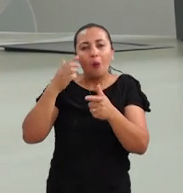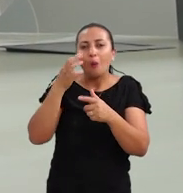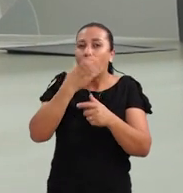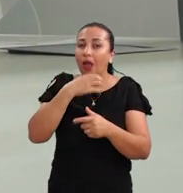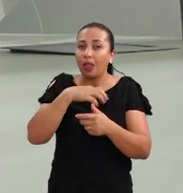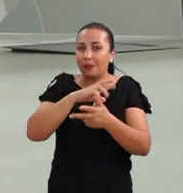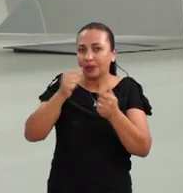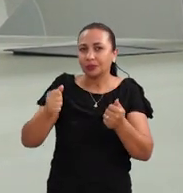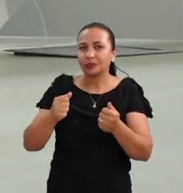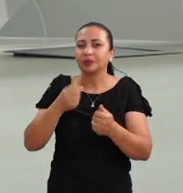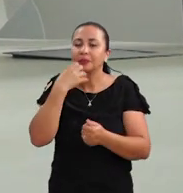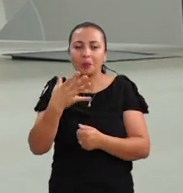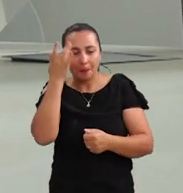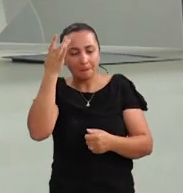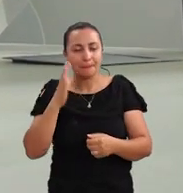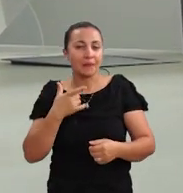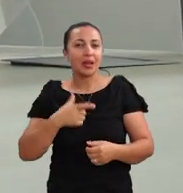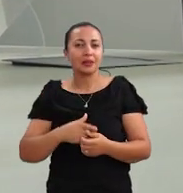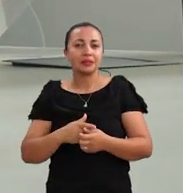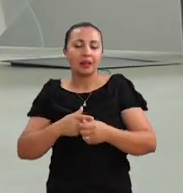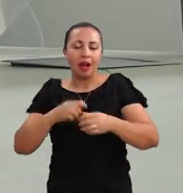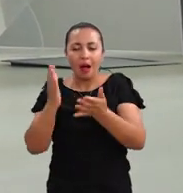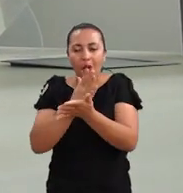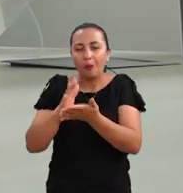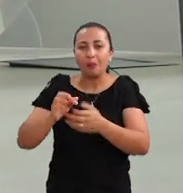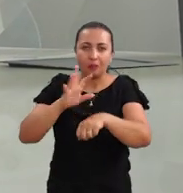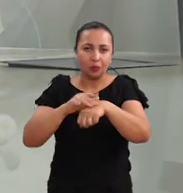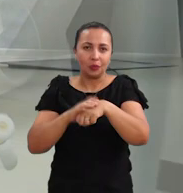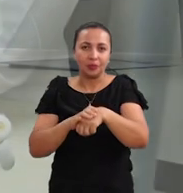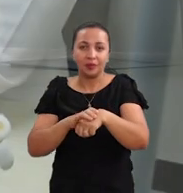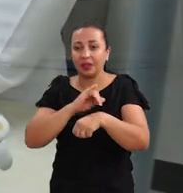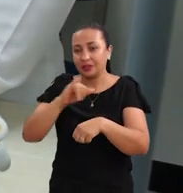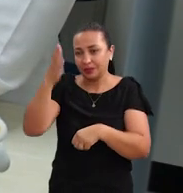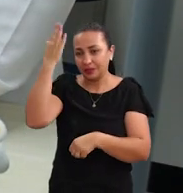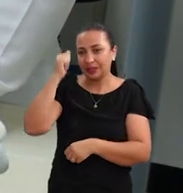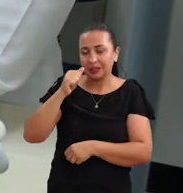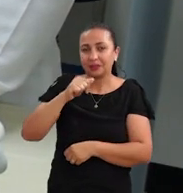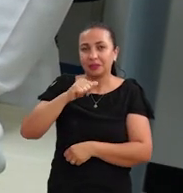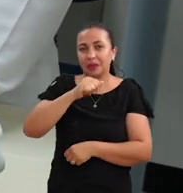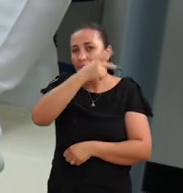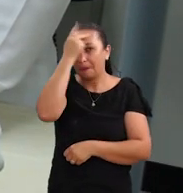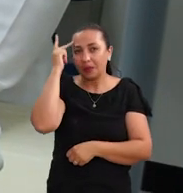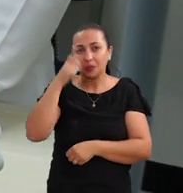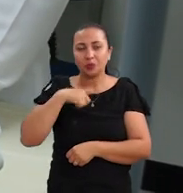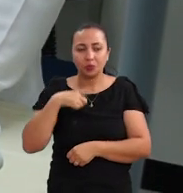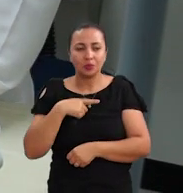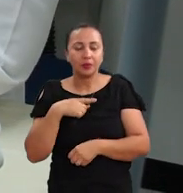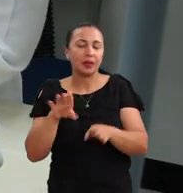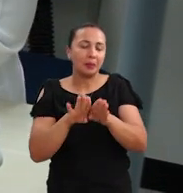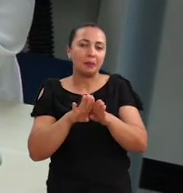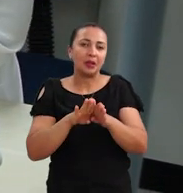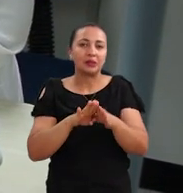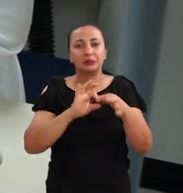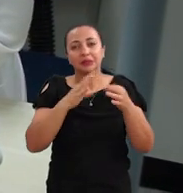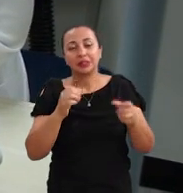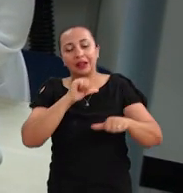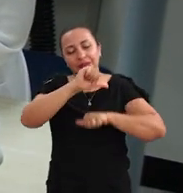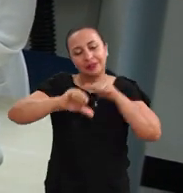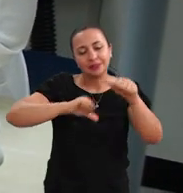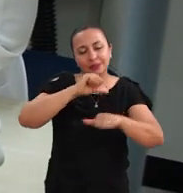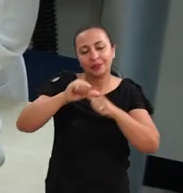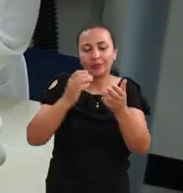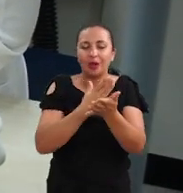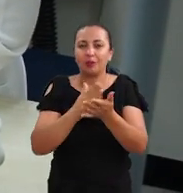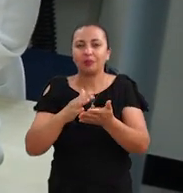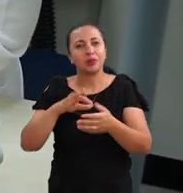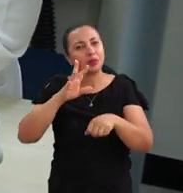ele é benéfico, né, traz vantagens para uma determinada doença, e você sabe que uma pessoa tem predisposição, né, a desenvolver